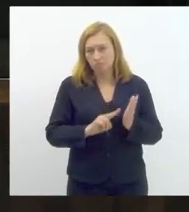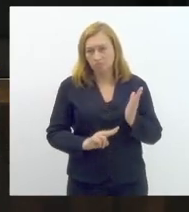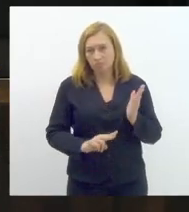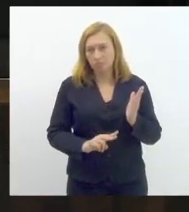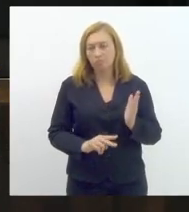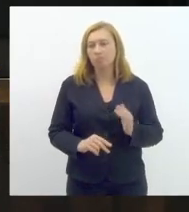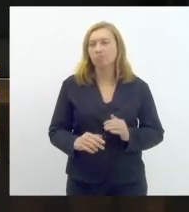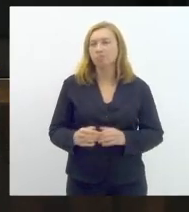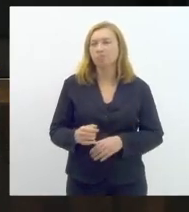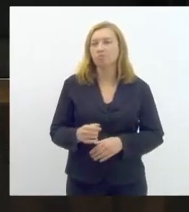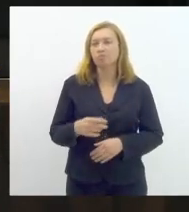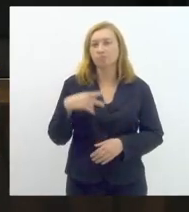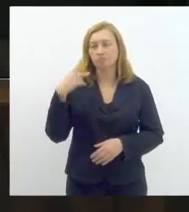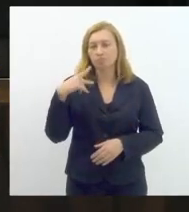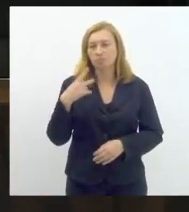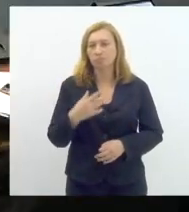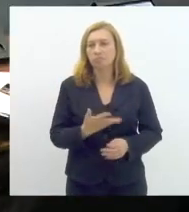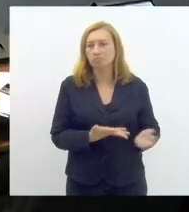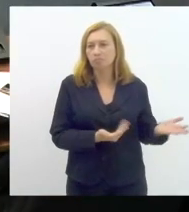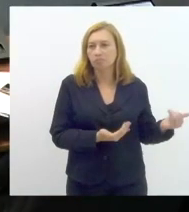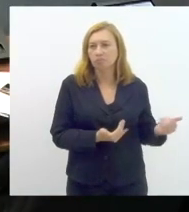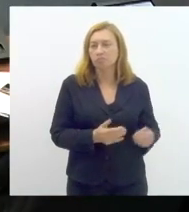de parlamentares.